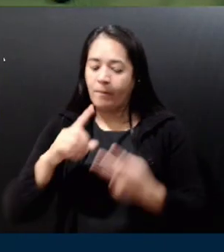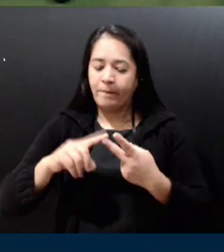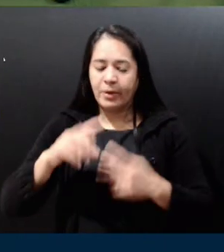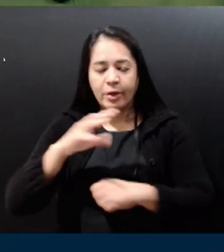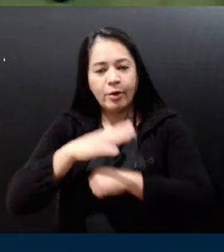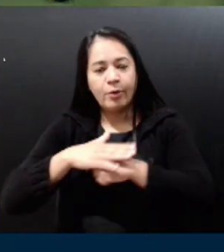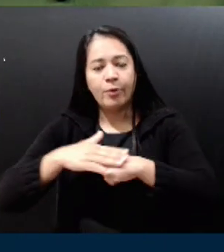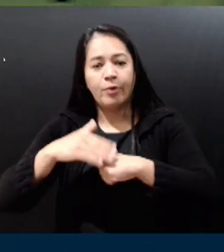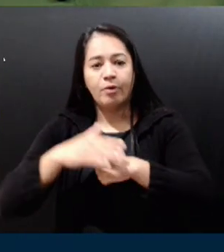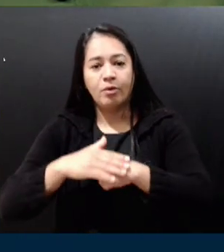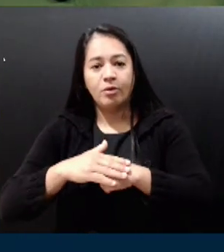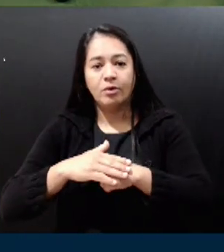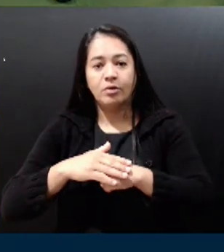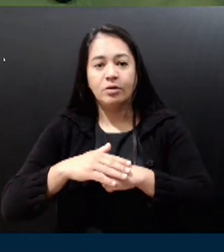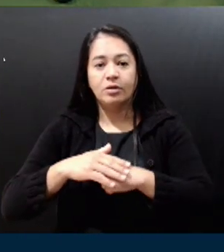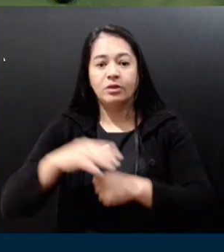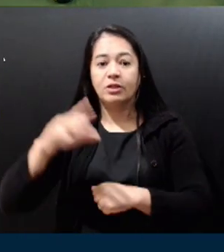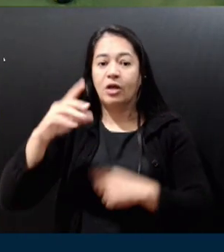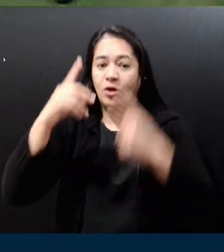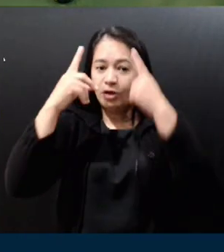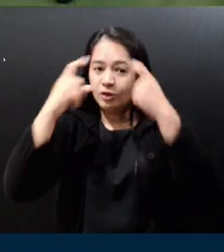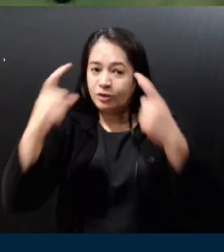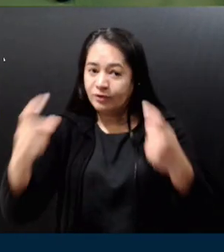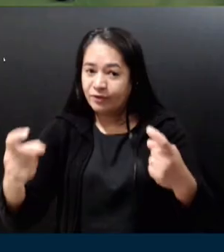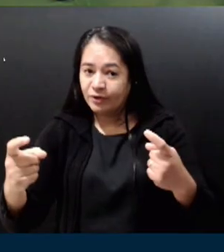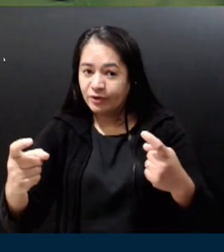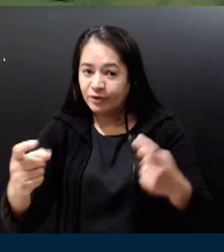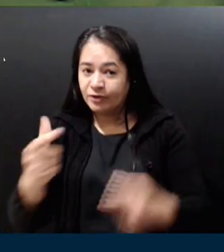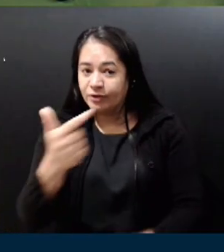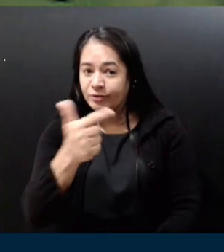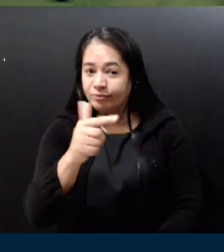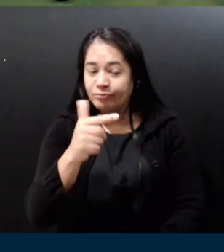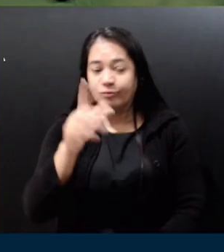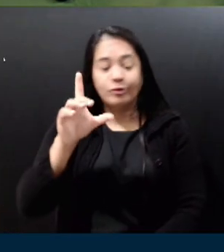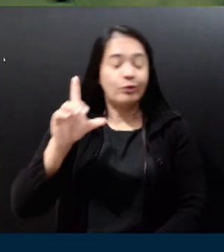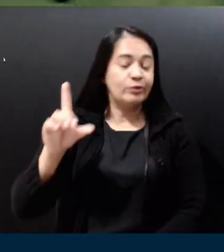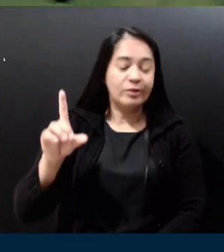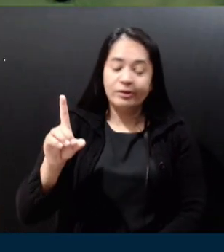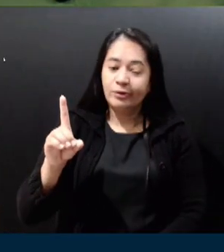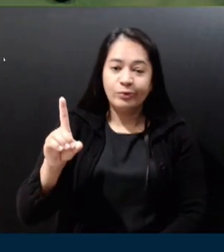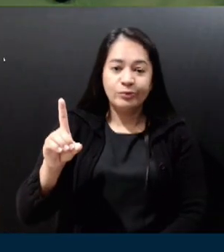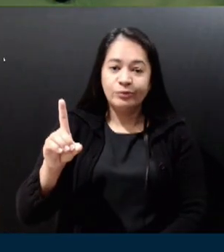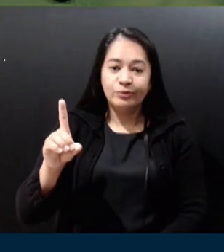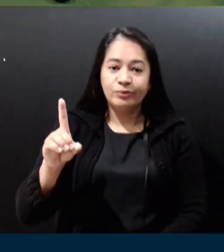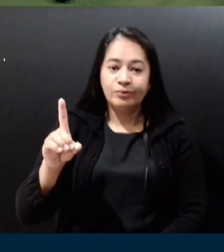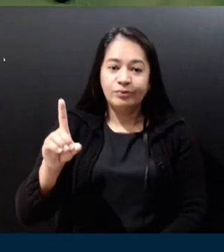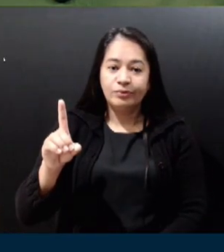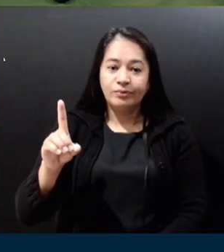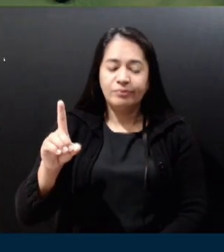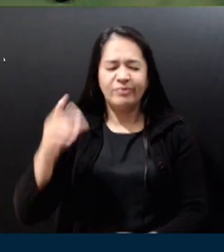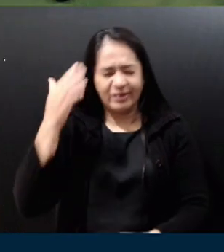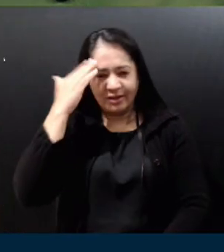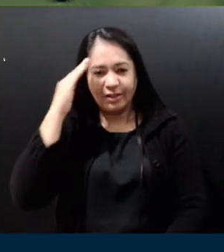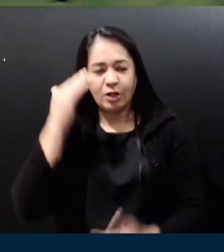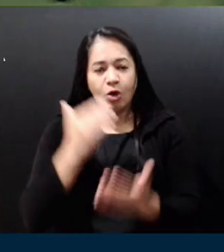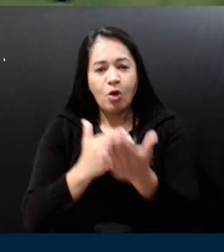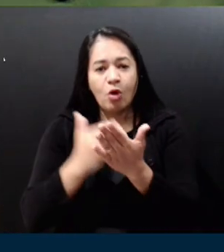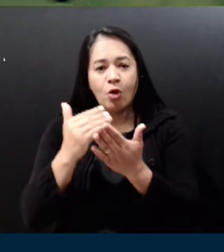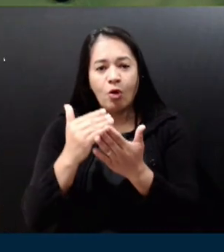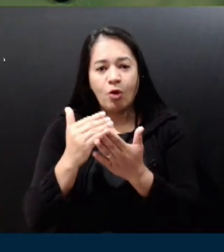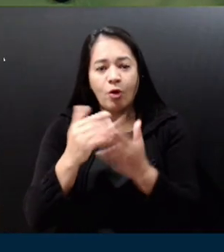tem violência, dor e sofrimento, não tem Deus. Entende? Começar a mostrar para essa